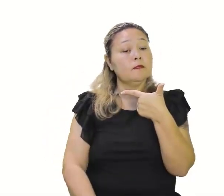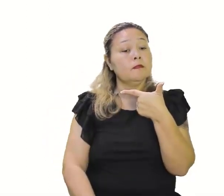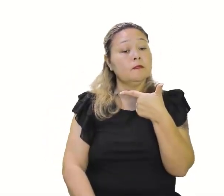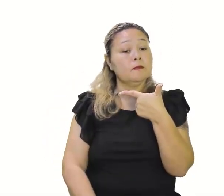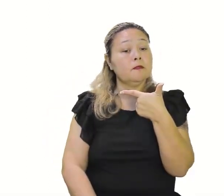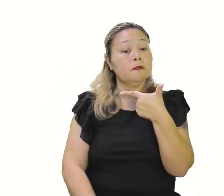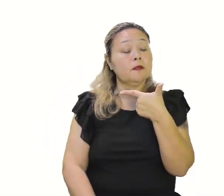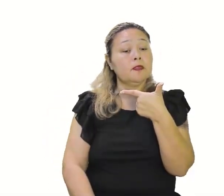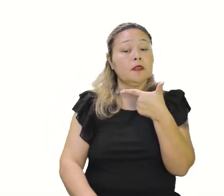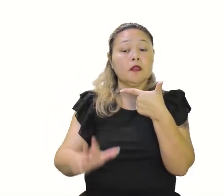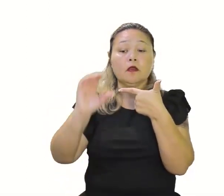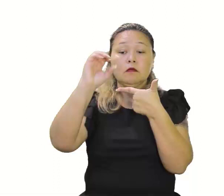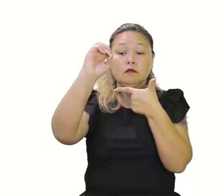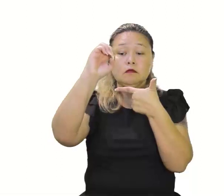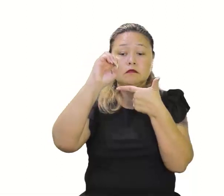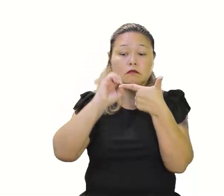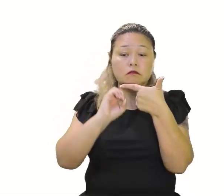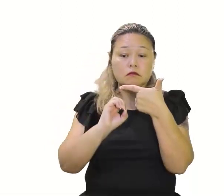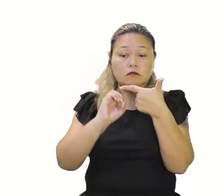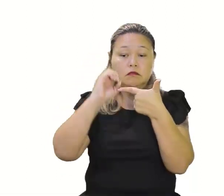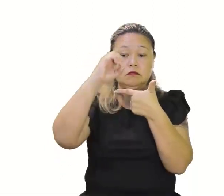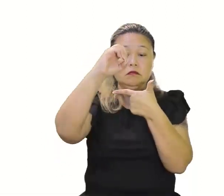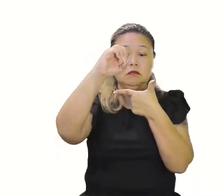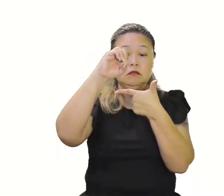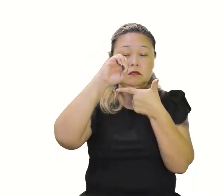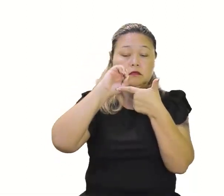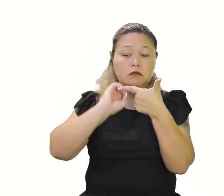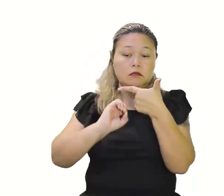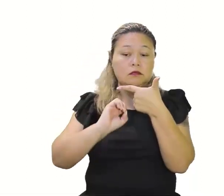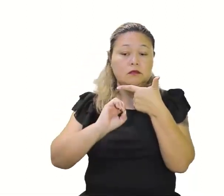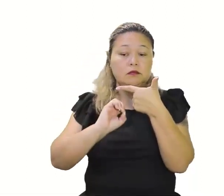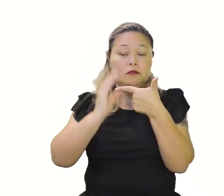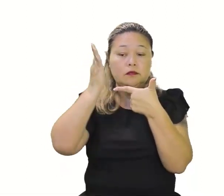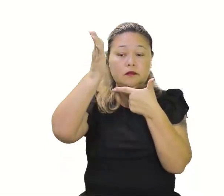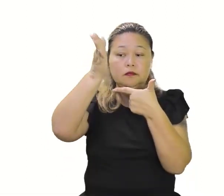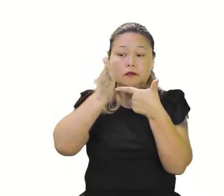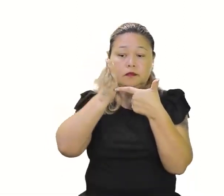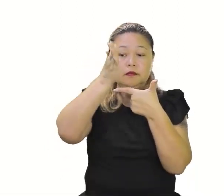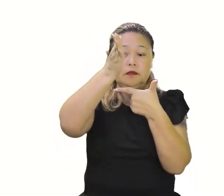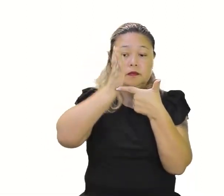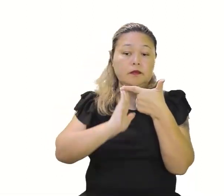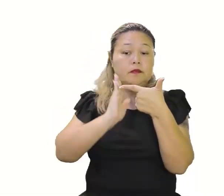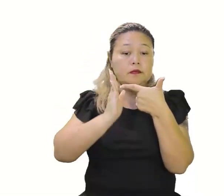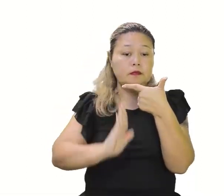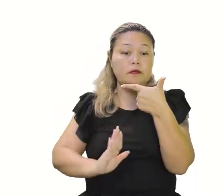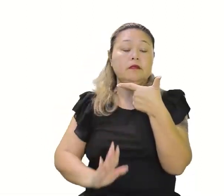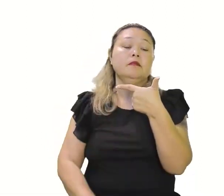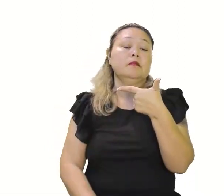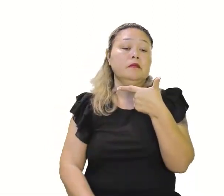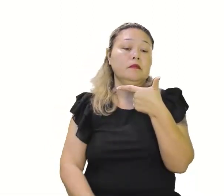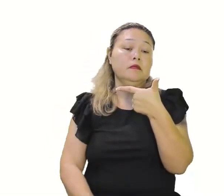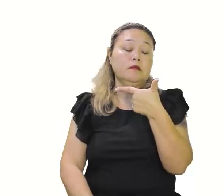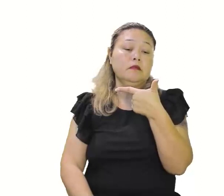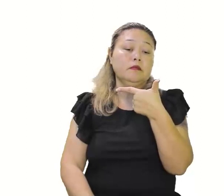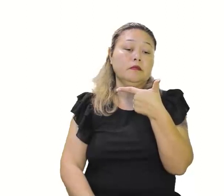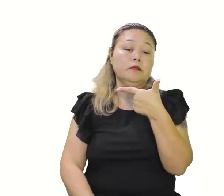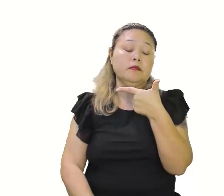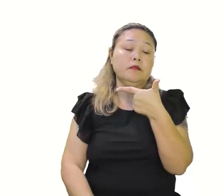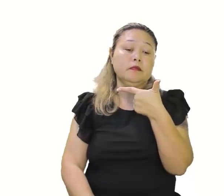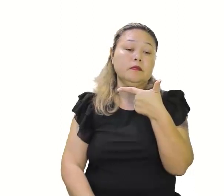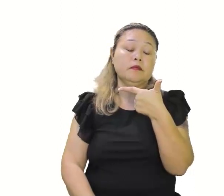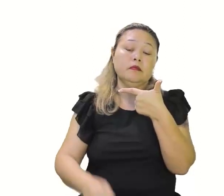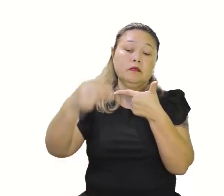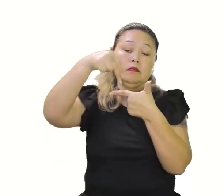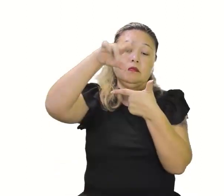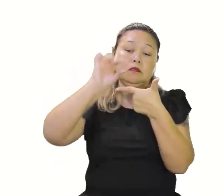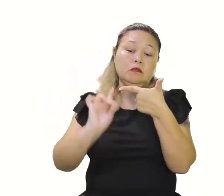ó, aqui a gente vai usar bastante a parte de cancelamento, né? Ó, denominador e numerador, a quantidade de